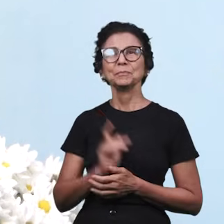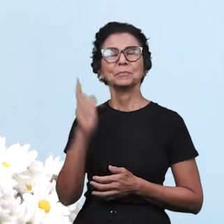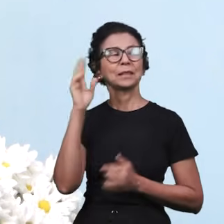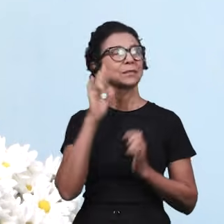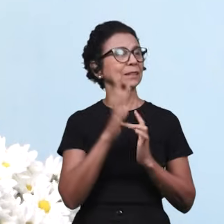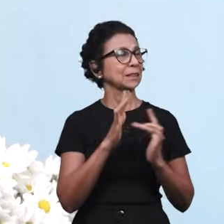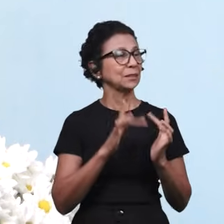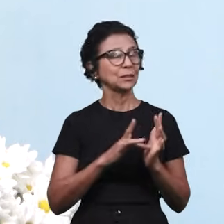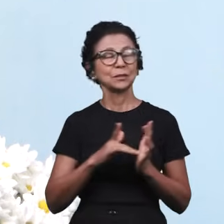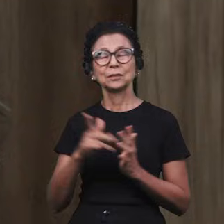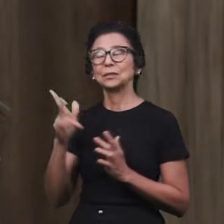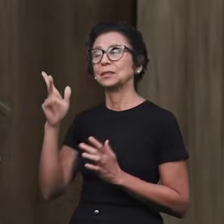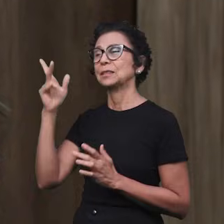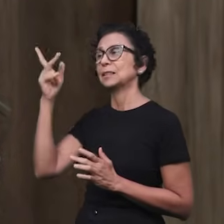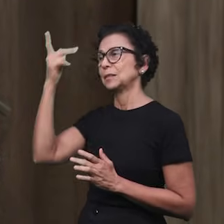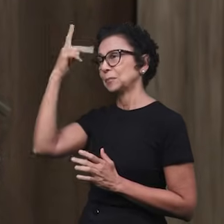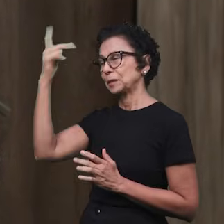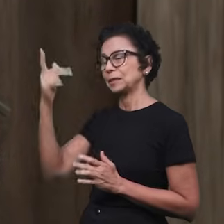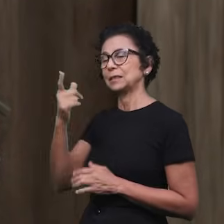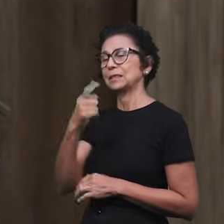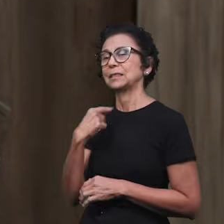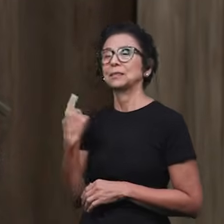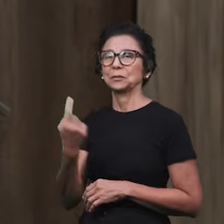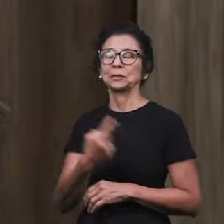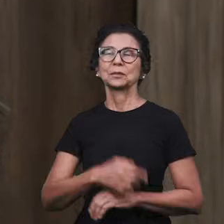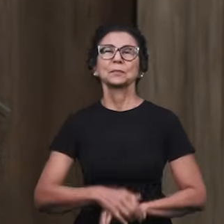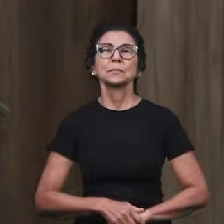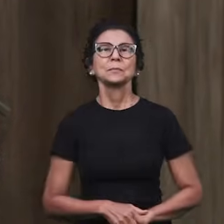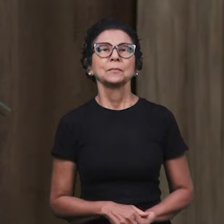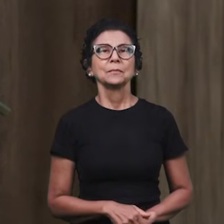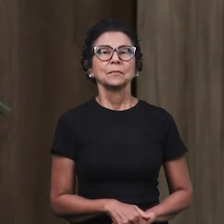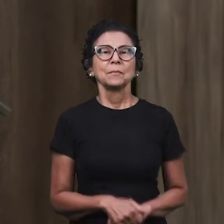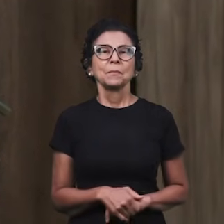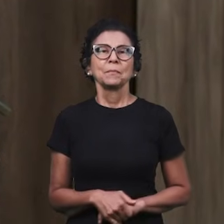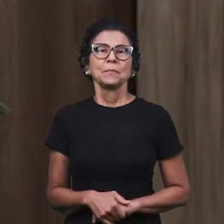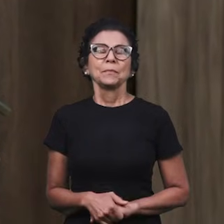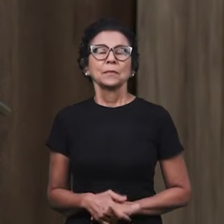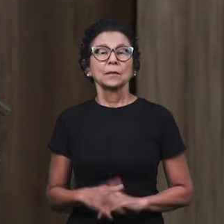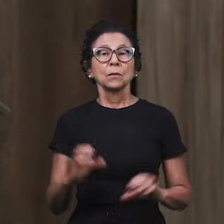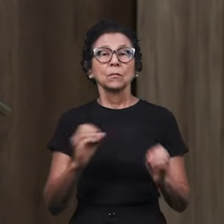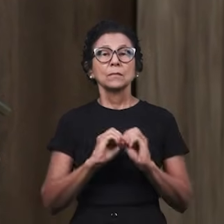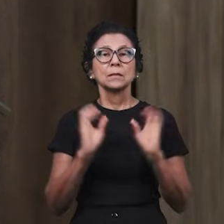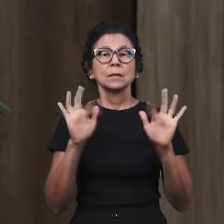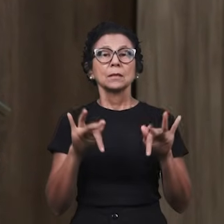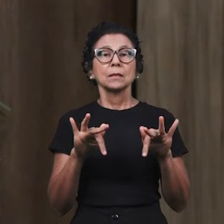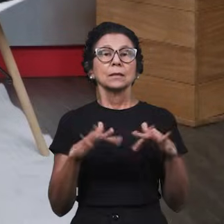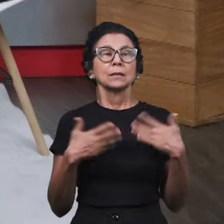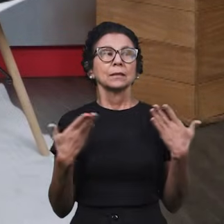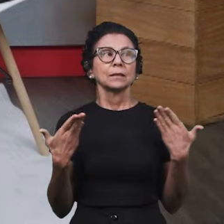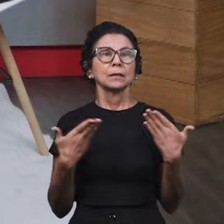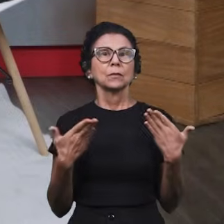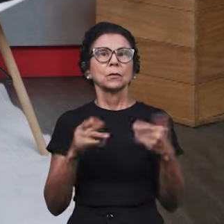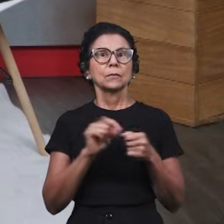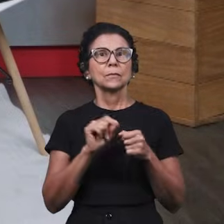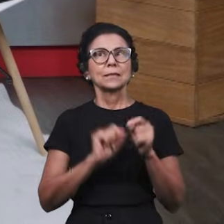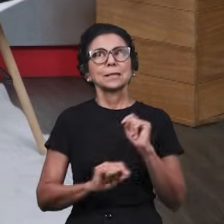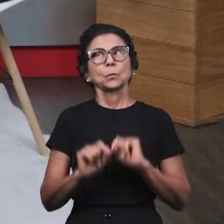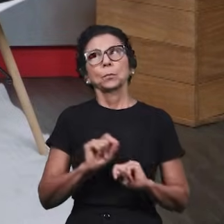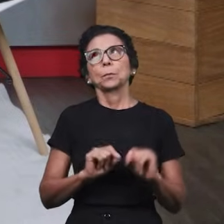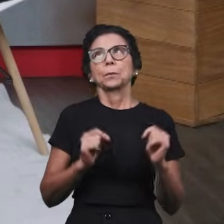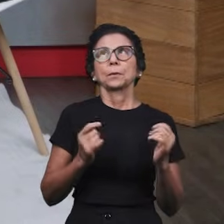Senhor, irmãos. Amém. Então, Amável, terminei a oficina, e agora? E agora? O que que eu vou fazer? Irmãos,